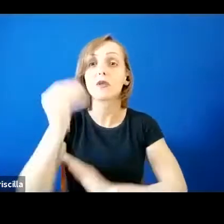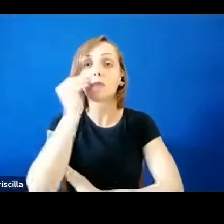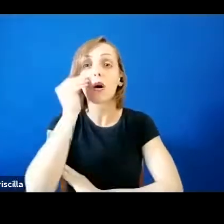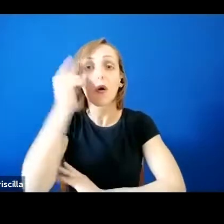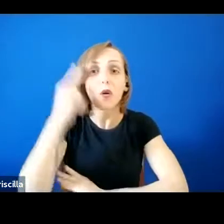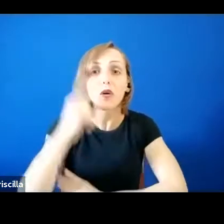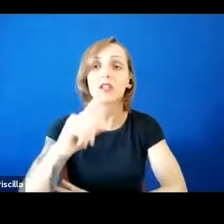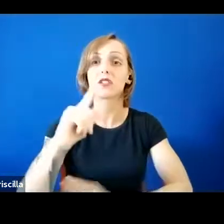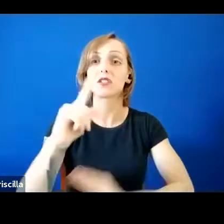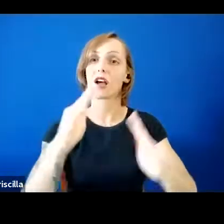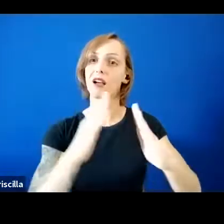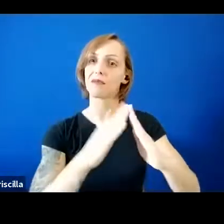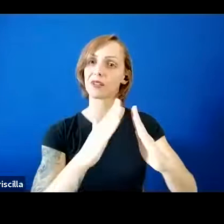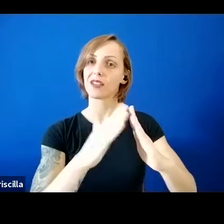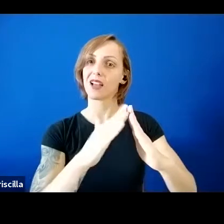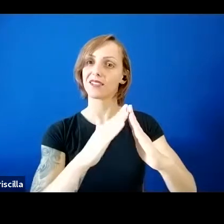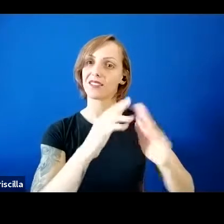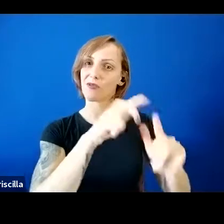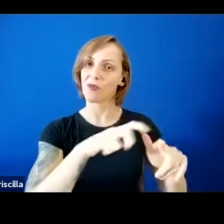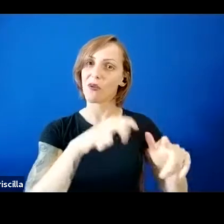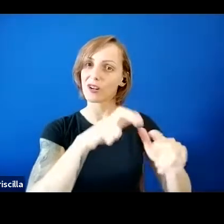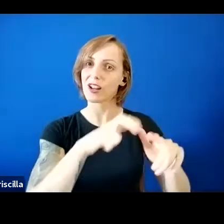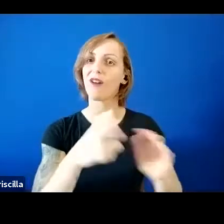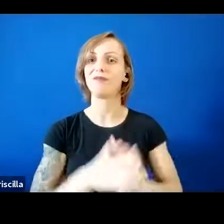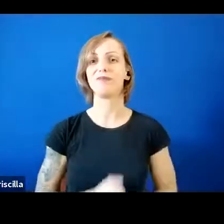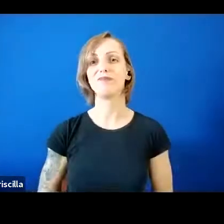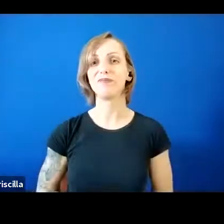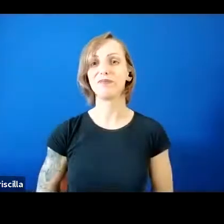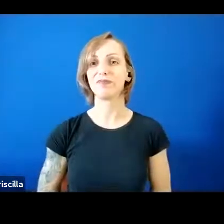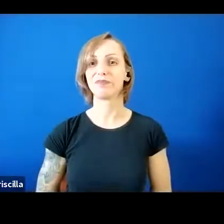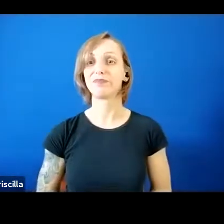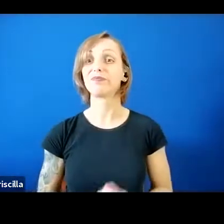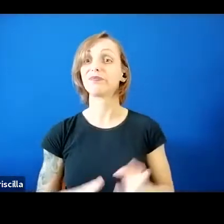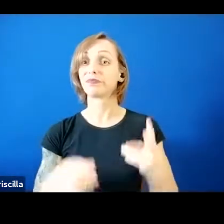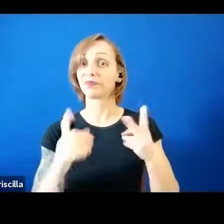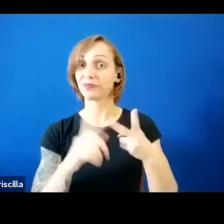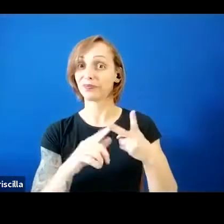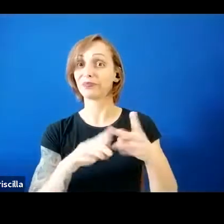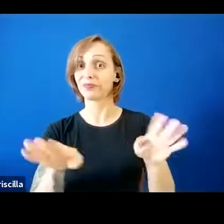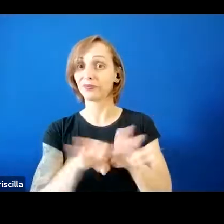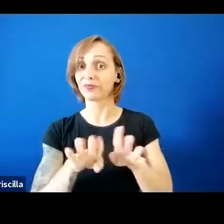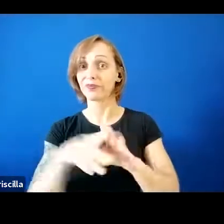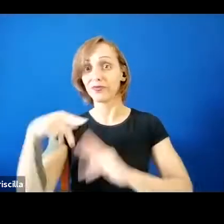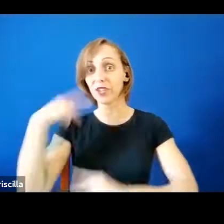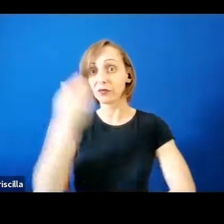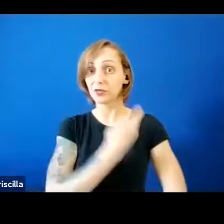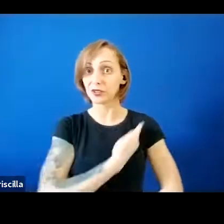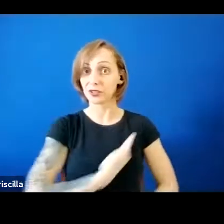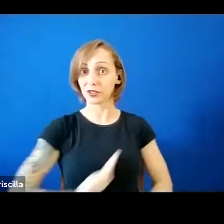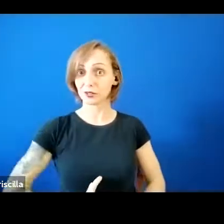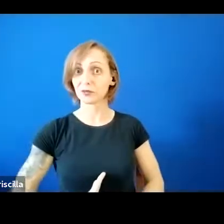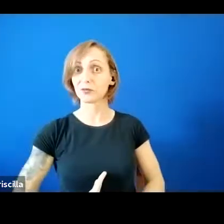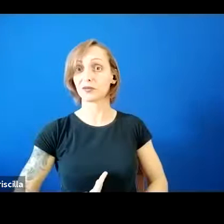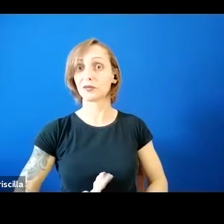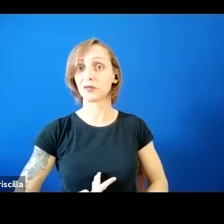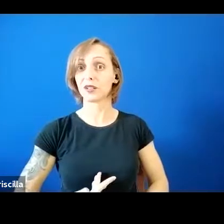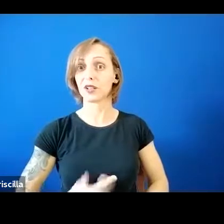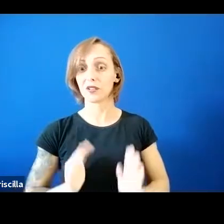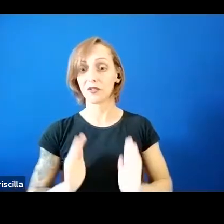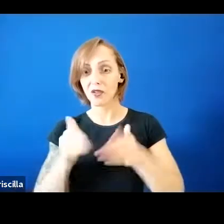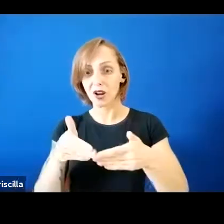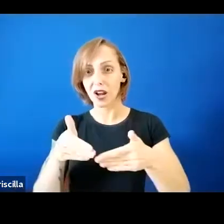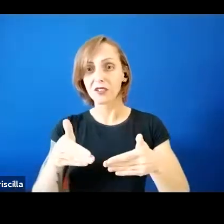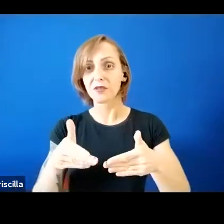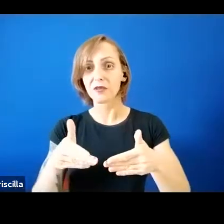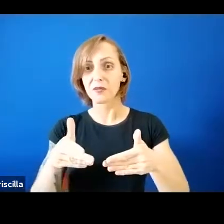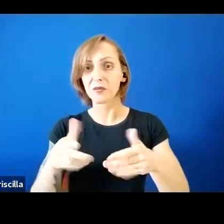que foi uma das nossas bandeiras, a questão das políticas públicas voltadas para os pequenos, a questão da permanência